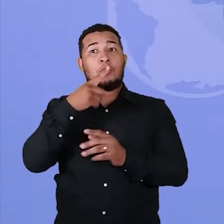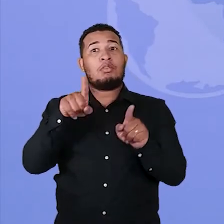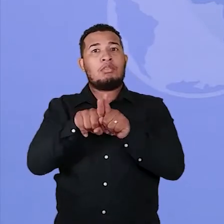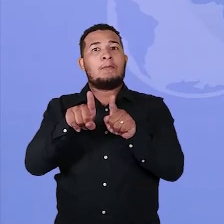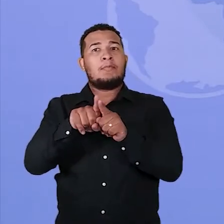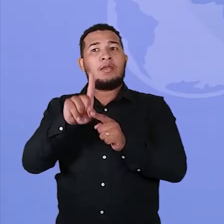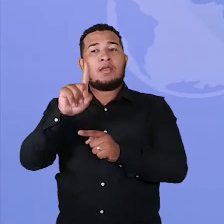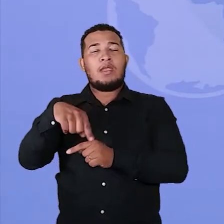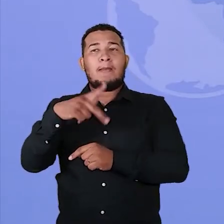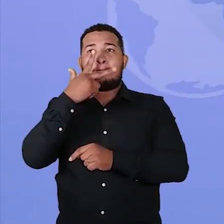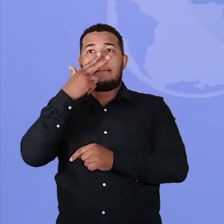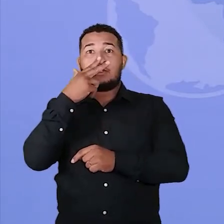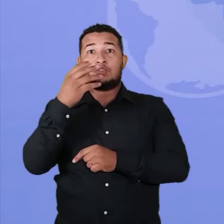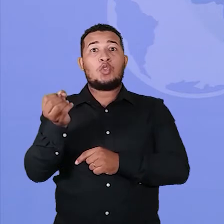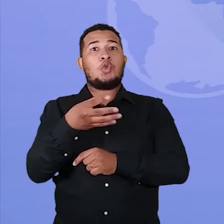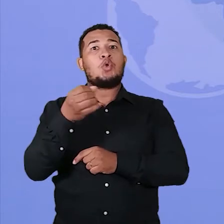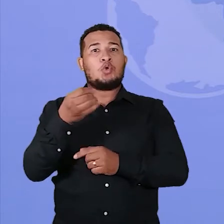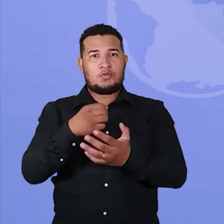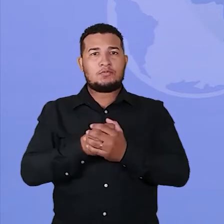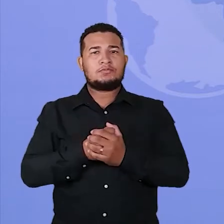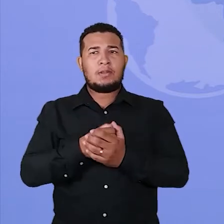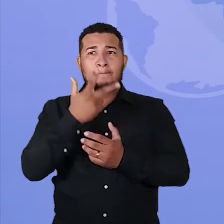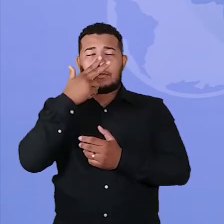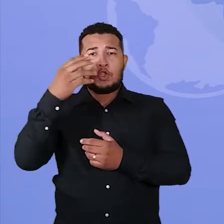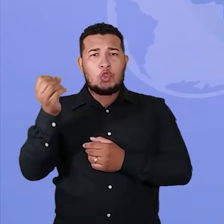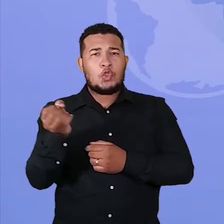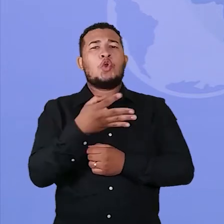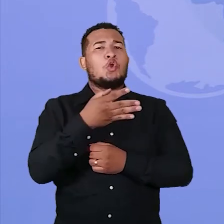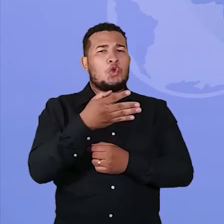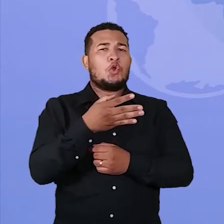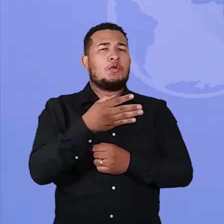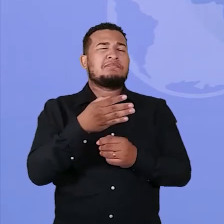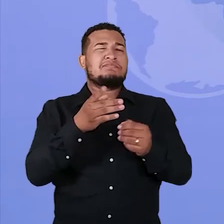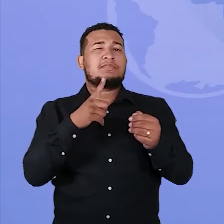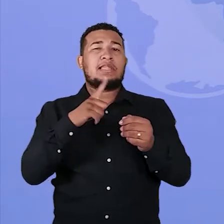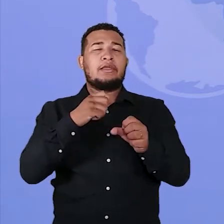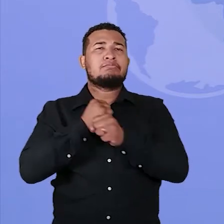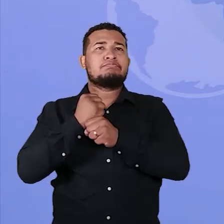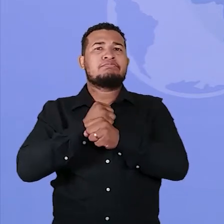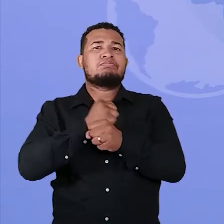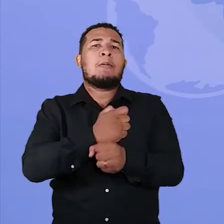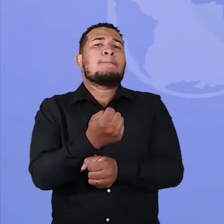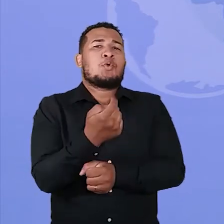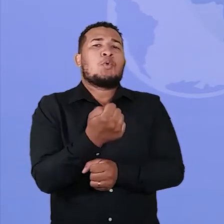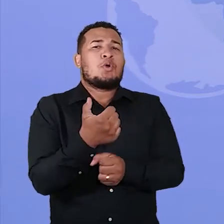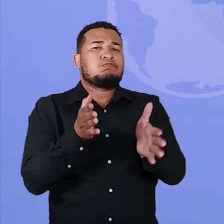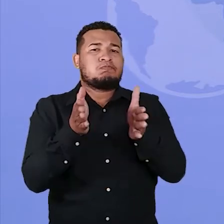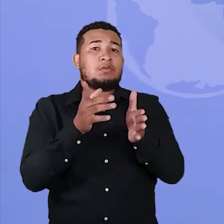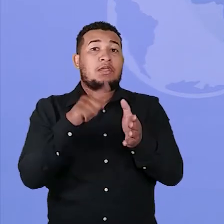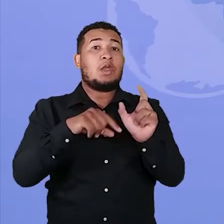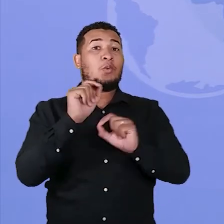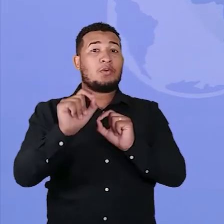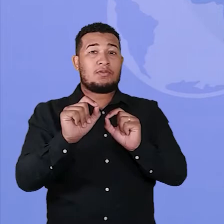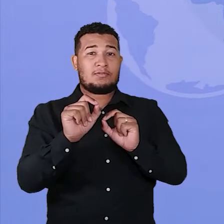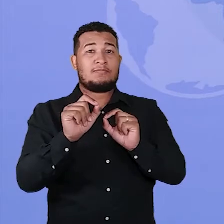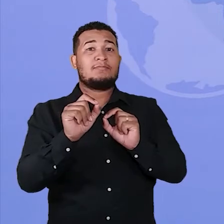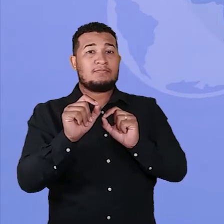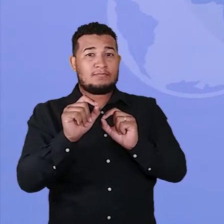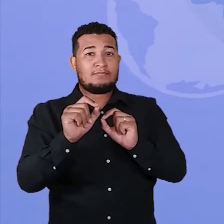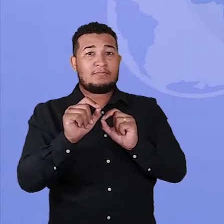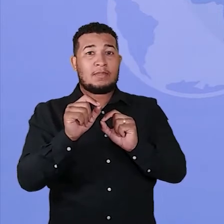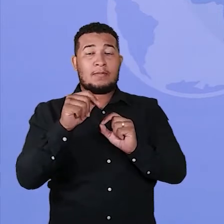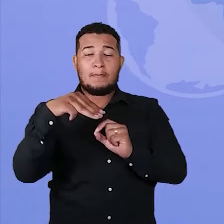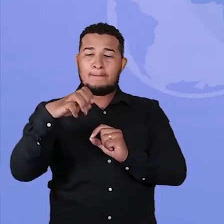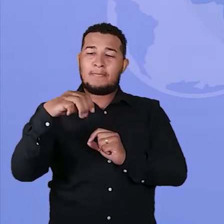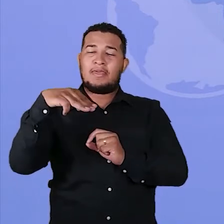humor que é novo para nós. Novo assim, né? Tem poucos anos aí, que são os